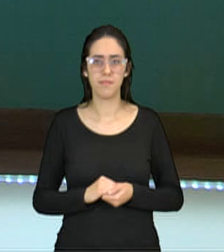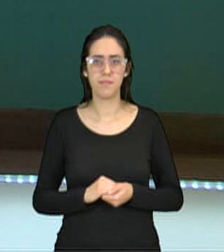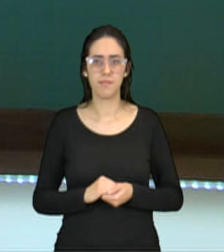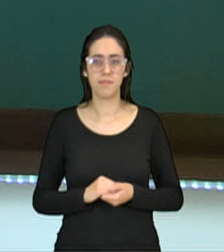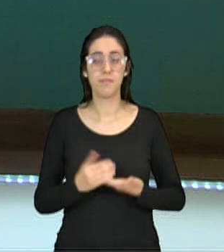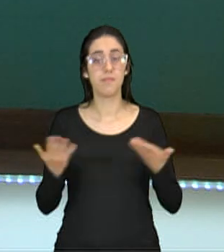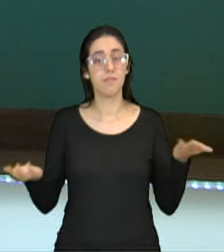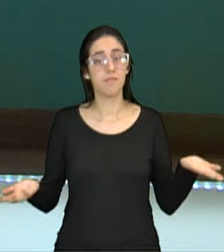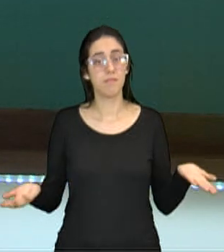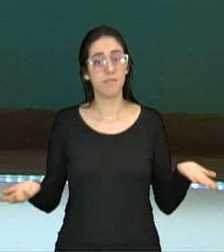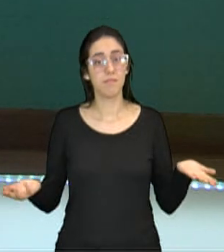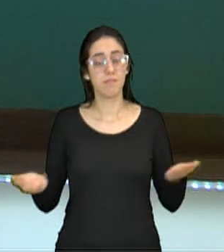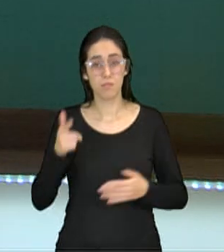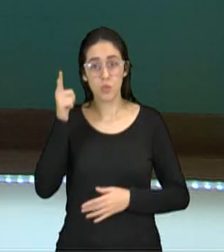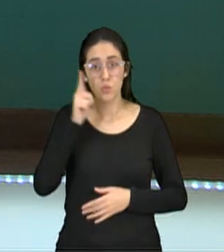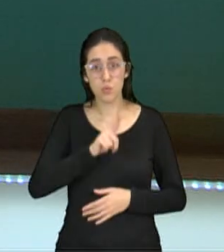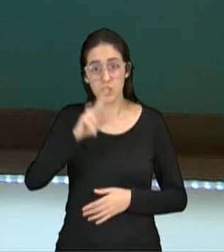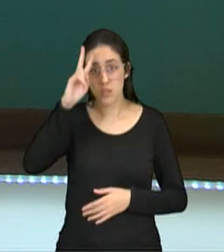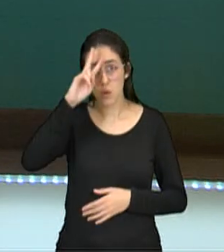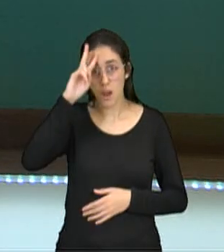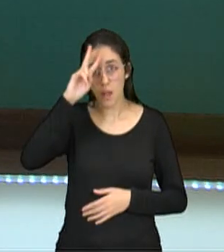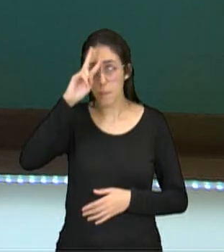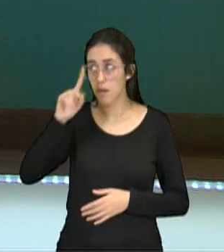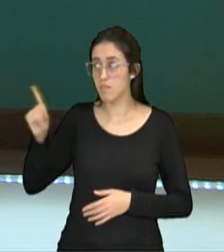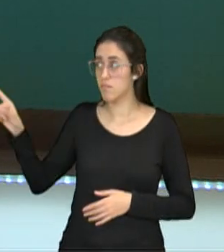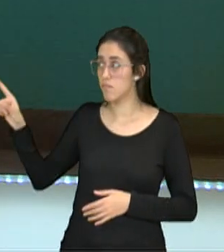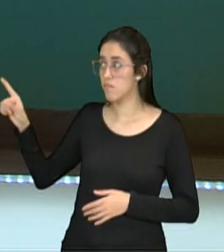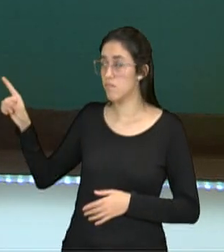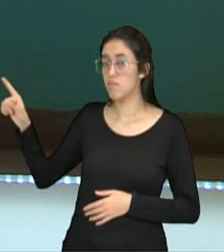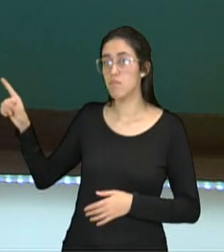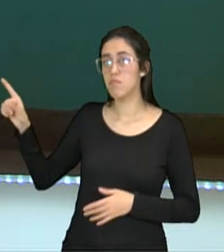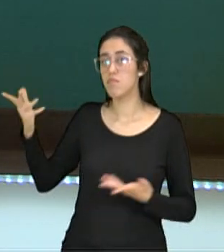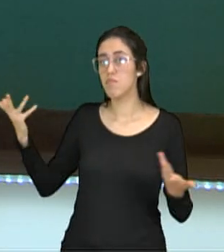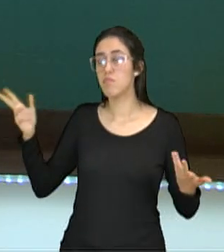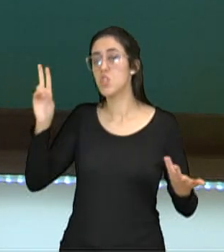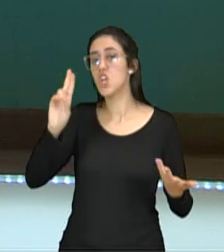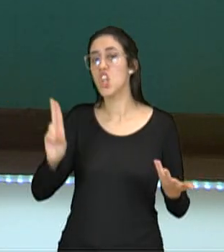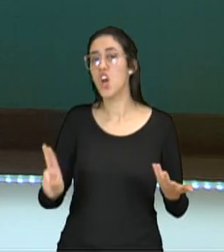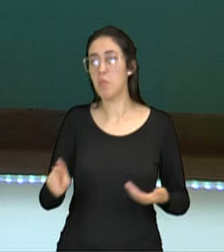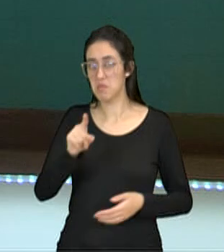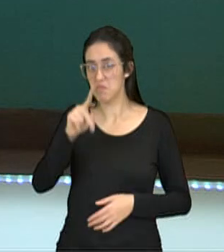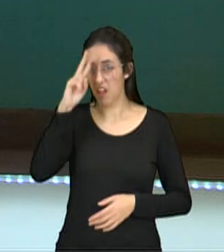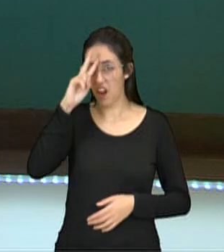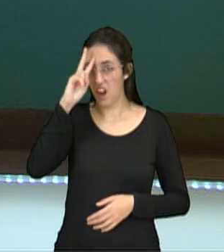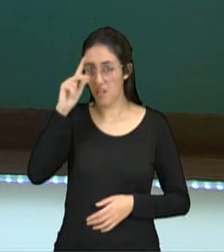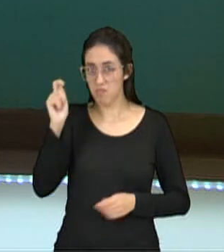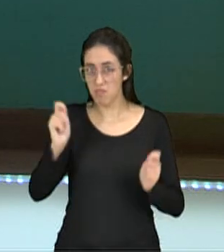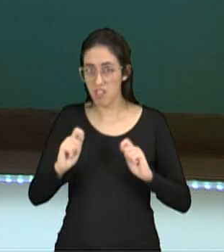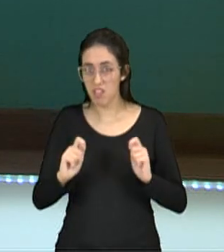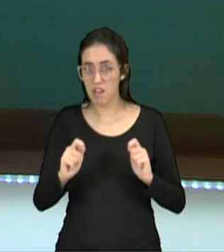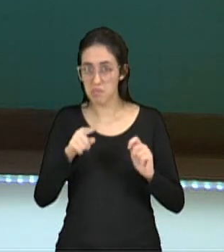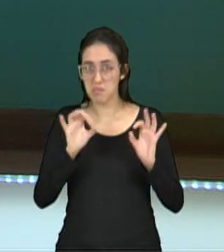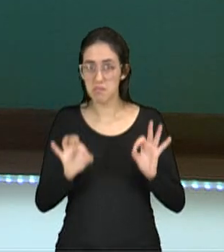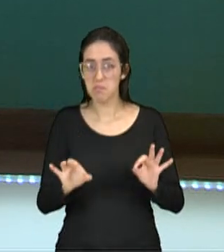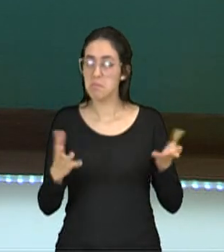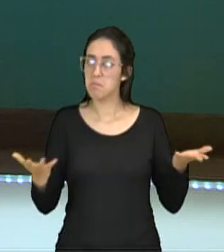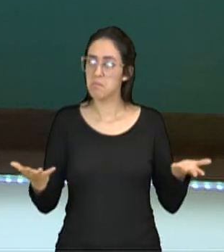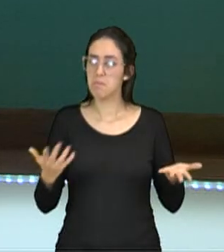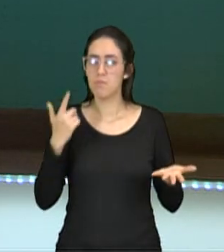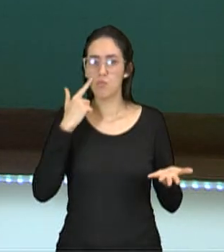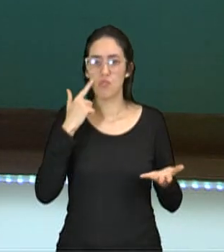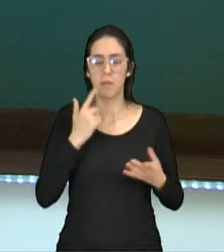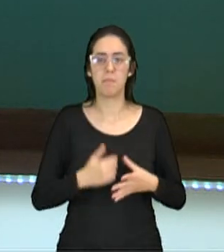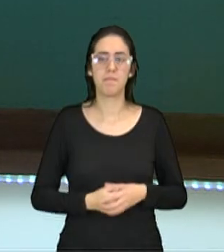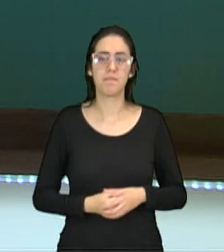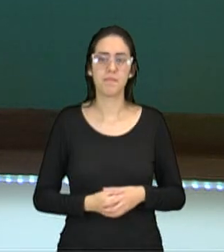E então, conseguiu lembrar dessas estruturas? Vamos ver se você conseguiu lembrar e fez corretamente?